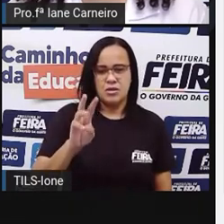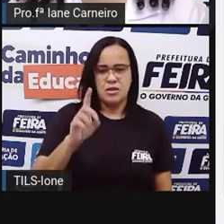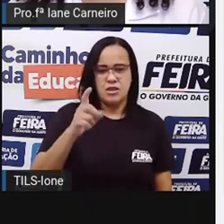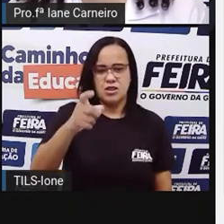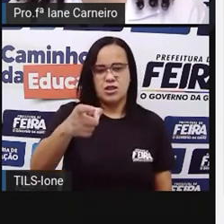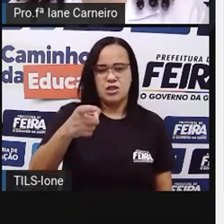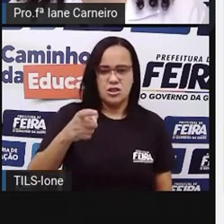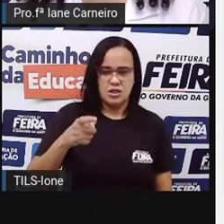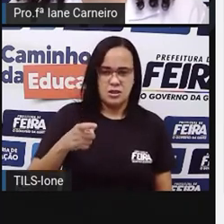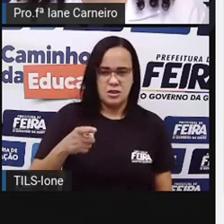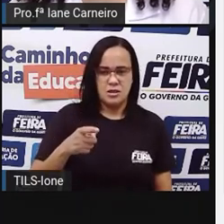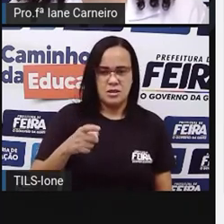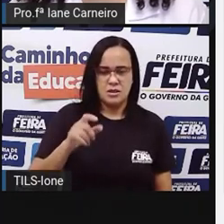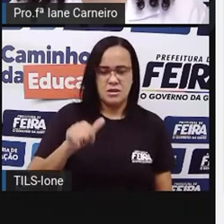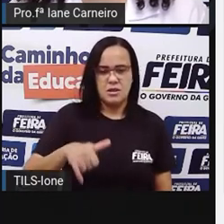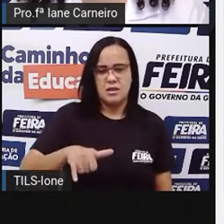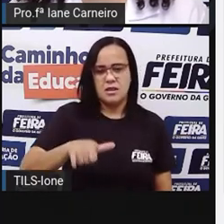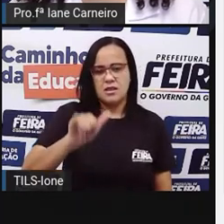X.